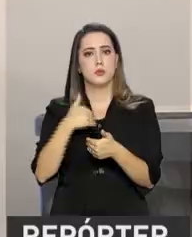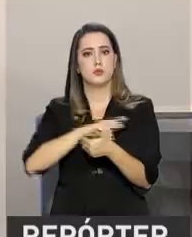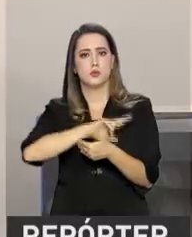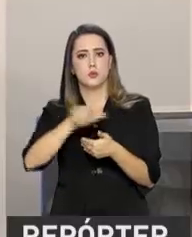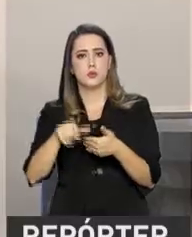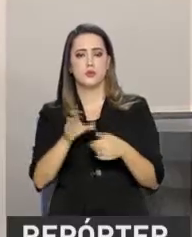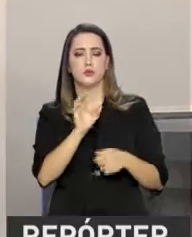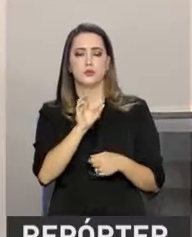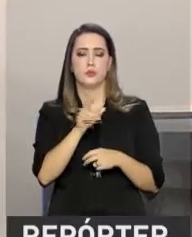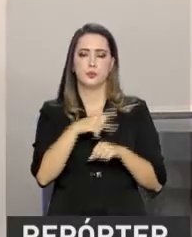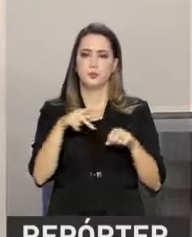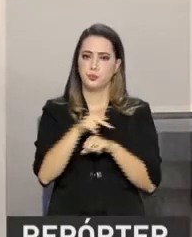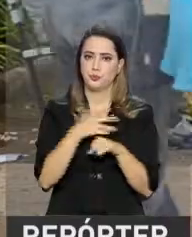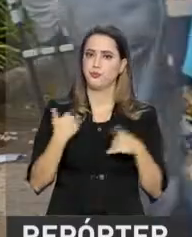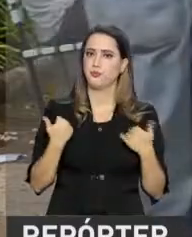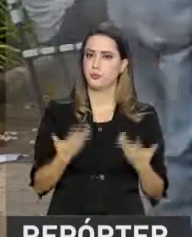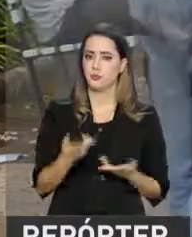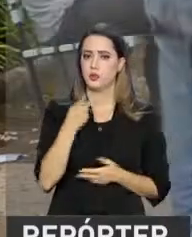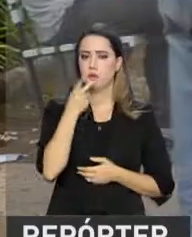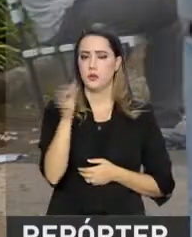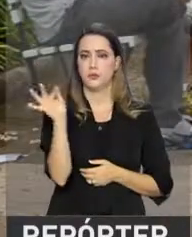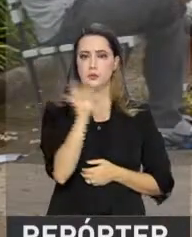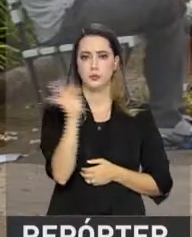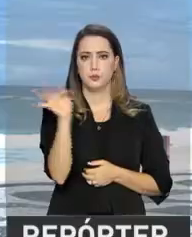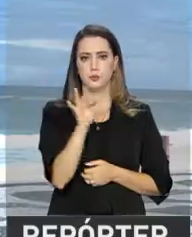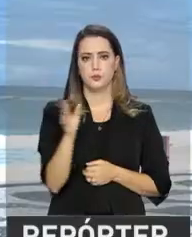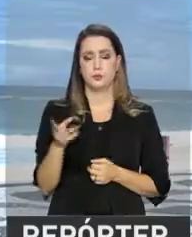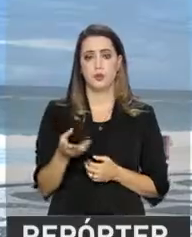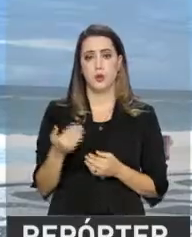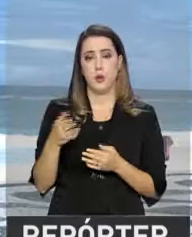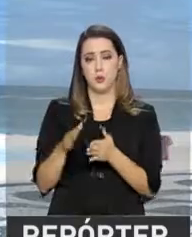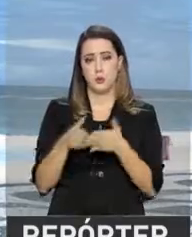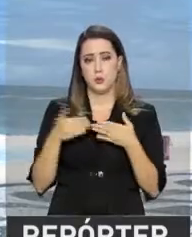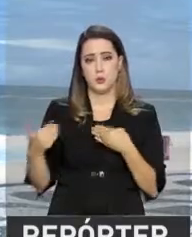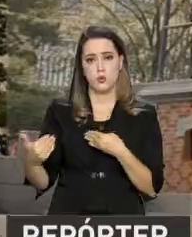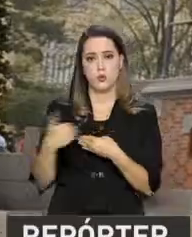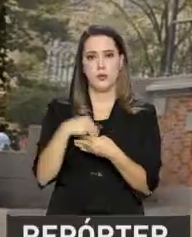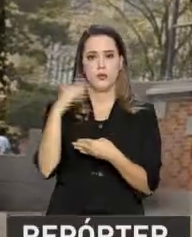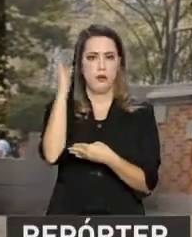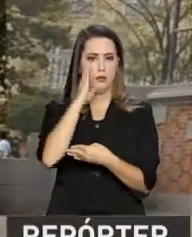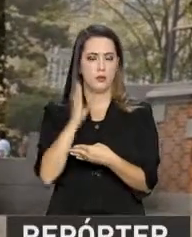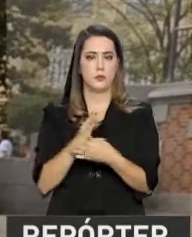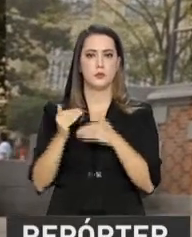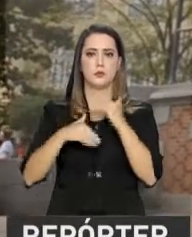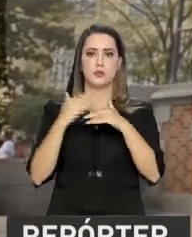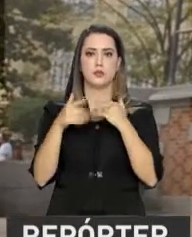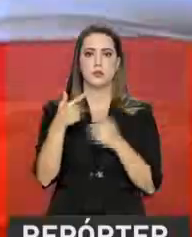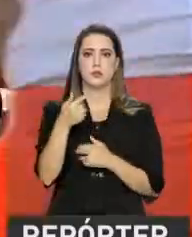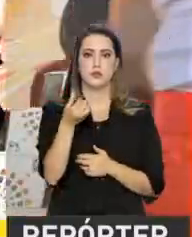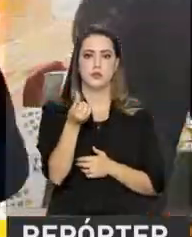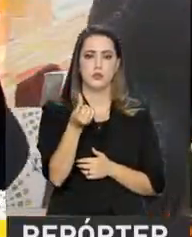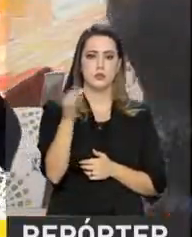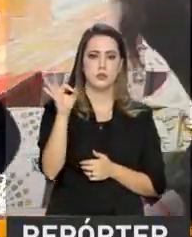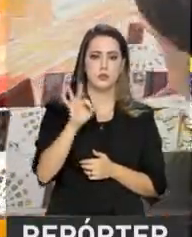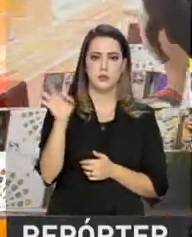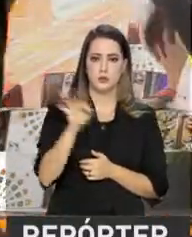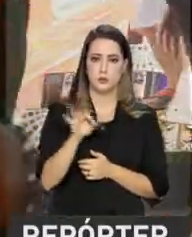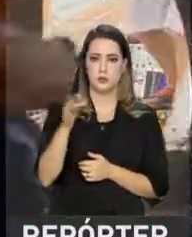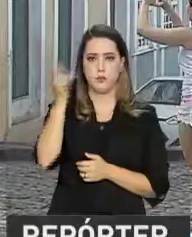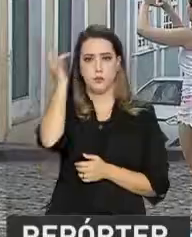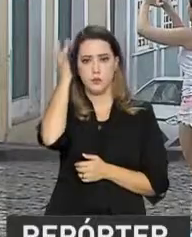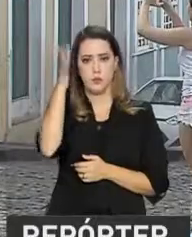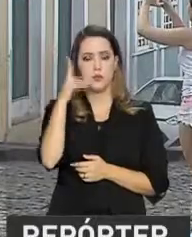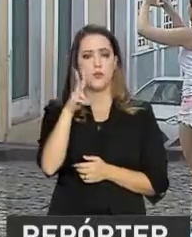japoneses e australianos. Segundo ele, em fevereiro, os pedidos de entrada no país registraram crescimento de 76%.